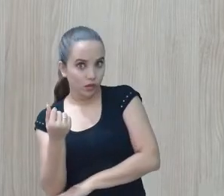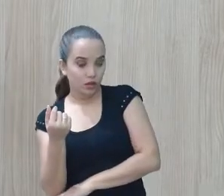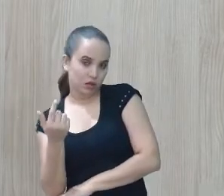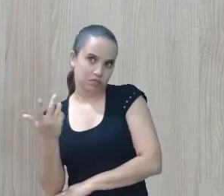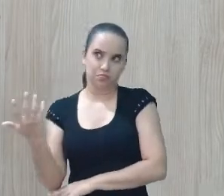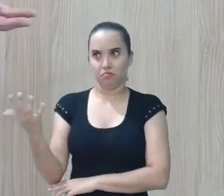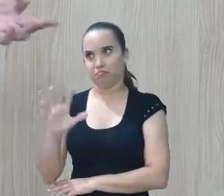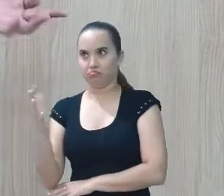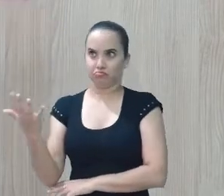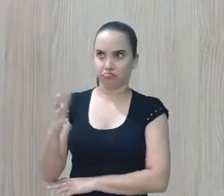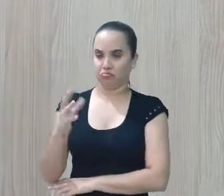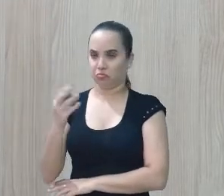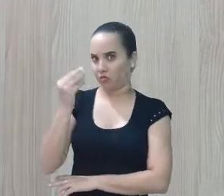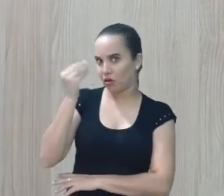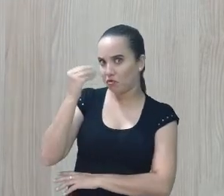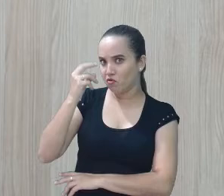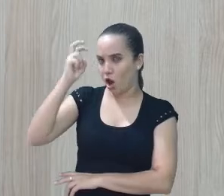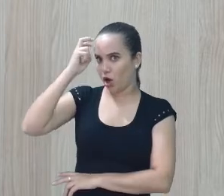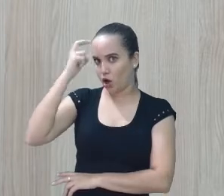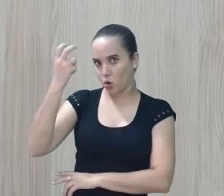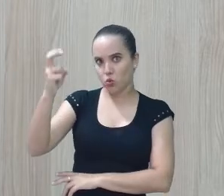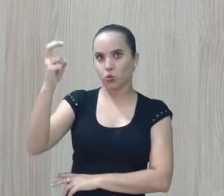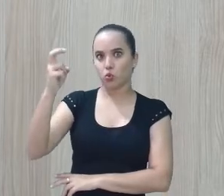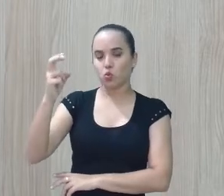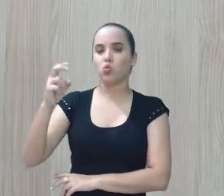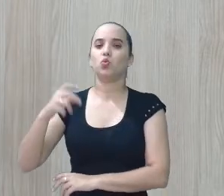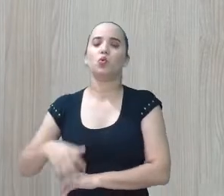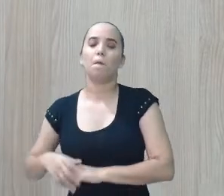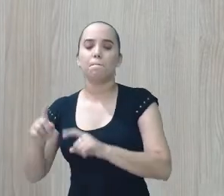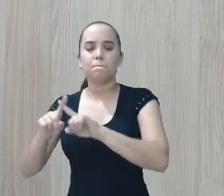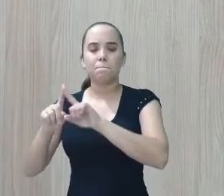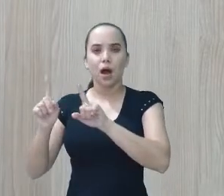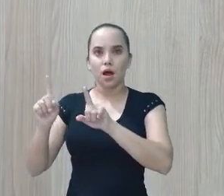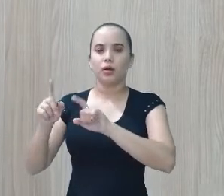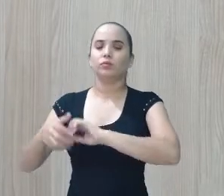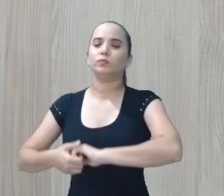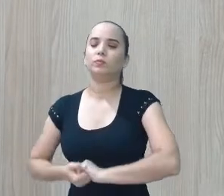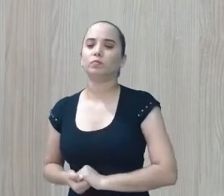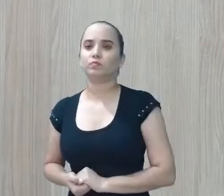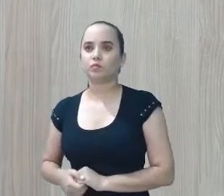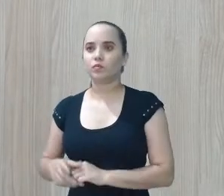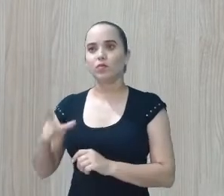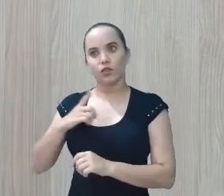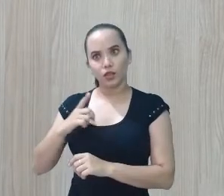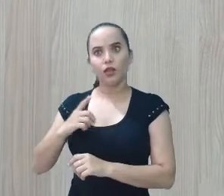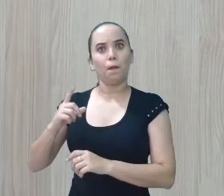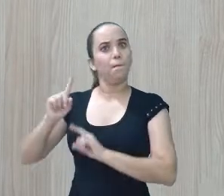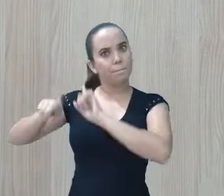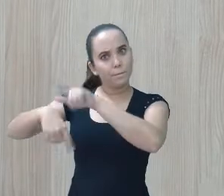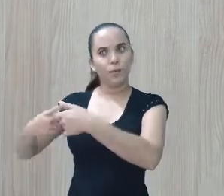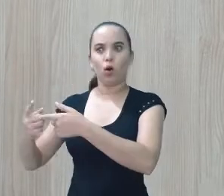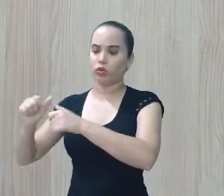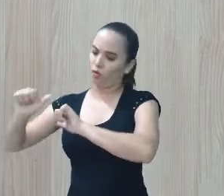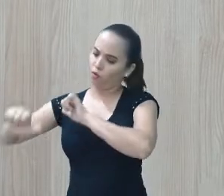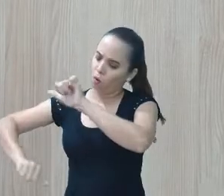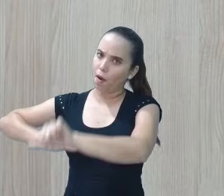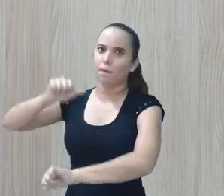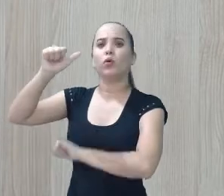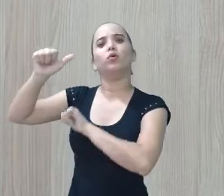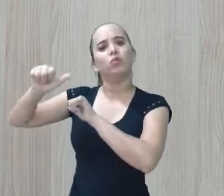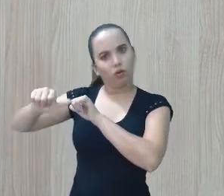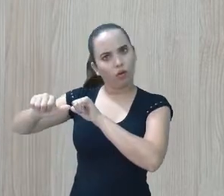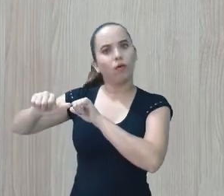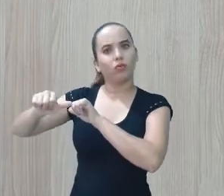porque era adivinha da plebe, né? Da classe mais baixa, e que ascendeu socialmente, e que, de certa